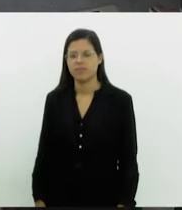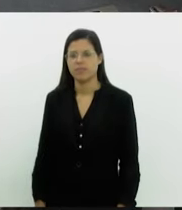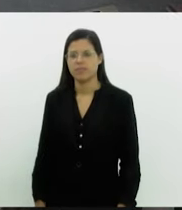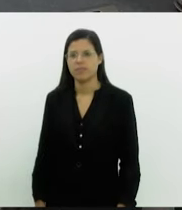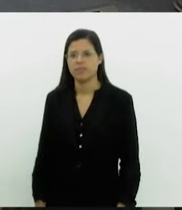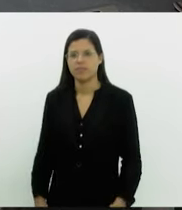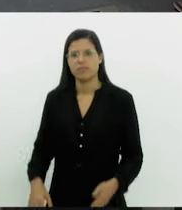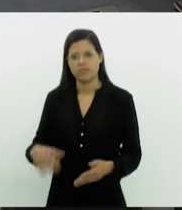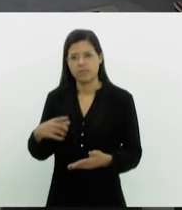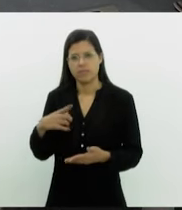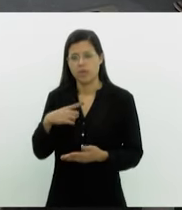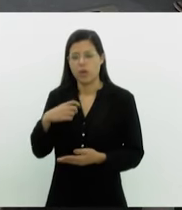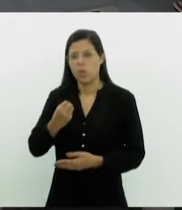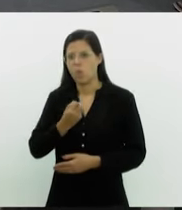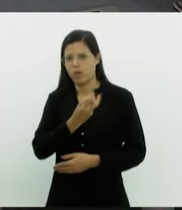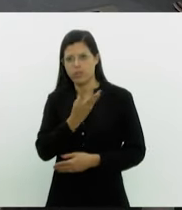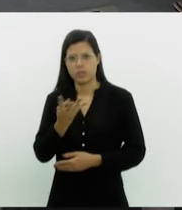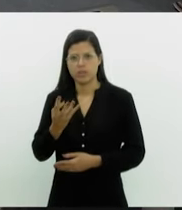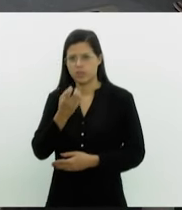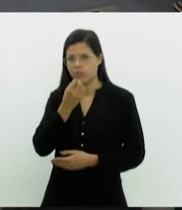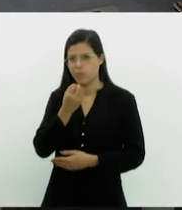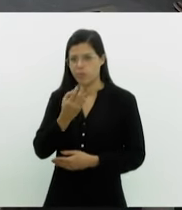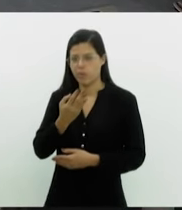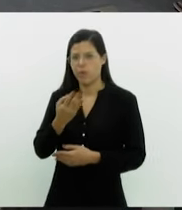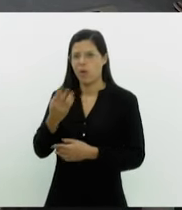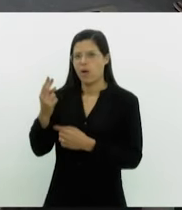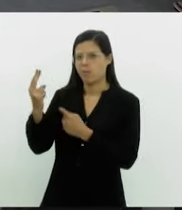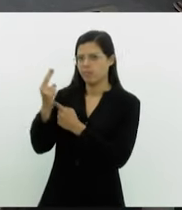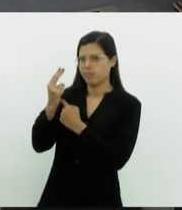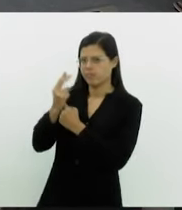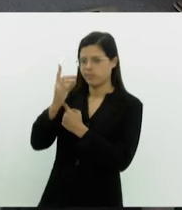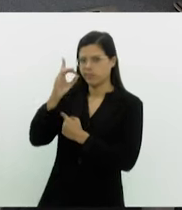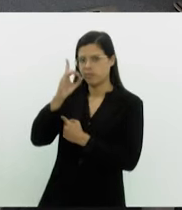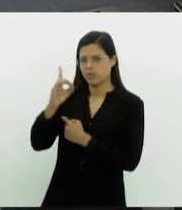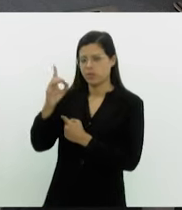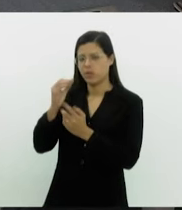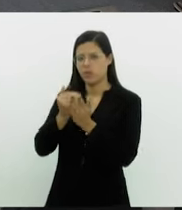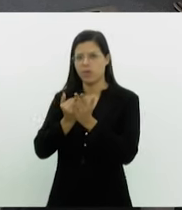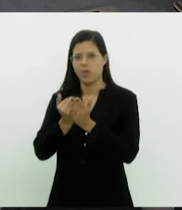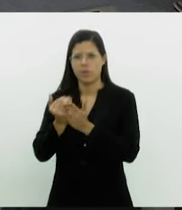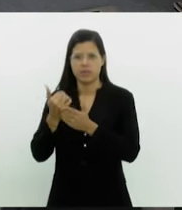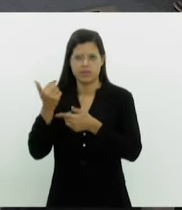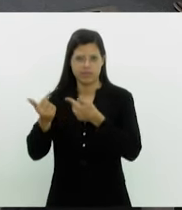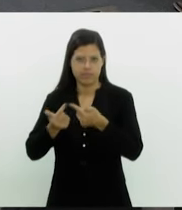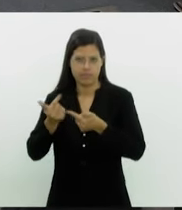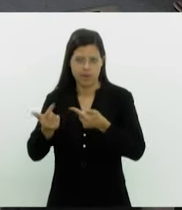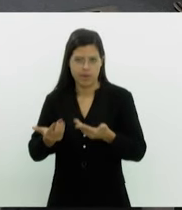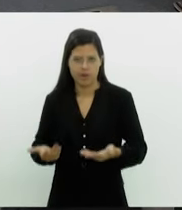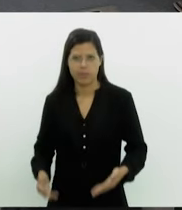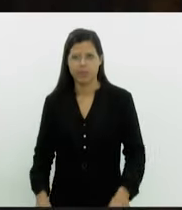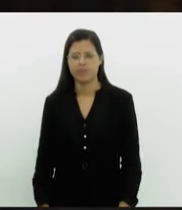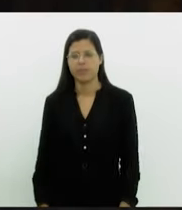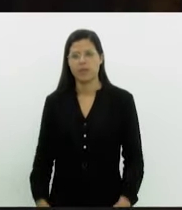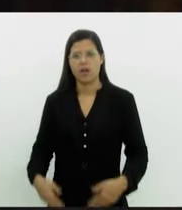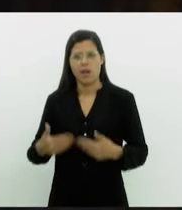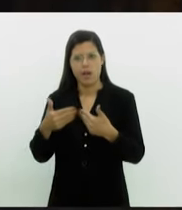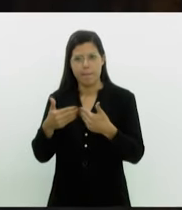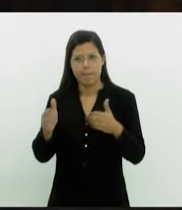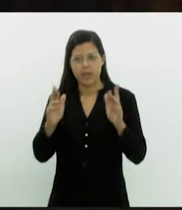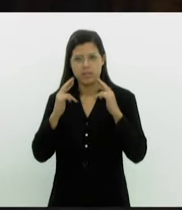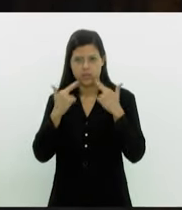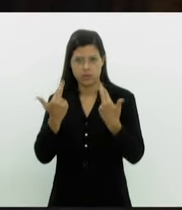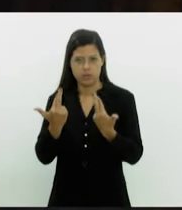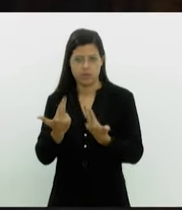Havendo o nome legal e sobre a proteção de Deus, iniciamos o nosso trabalho. Está aberta a